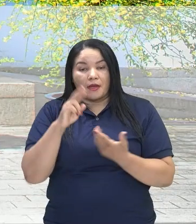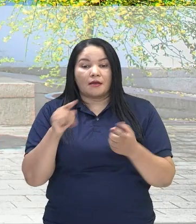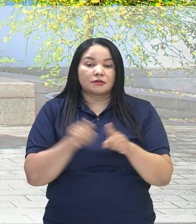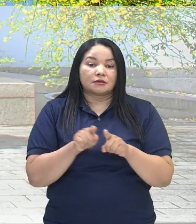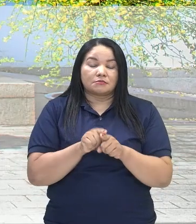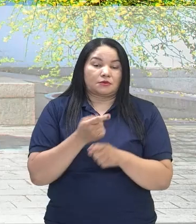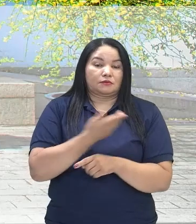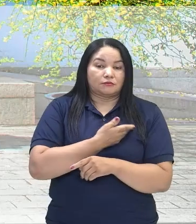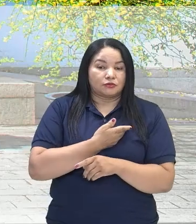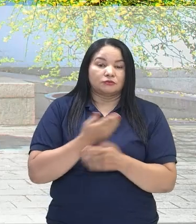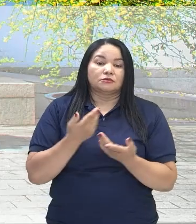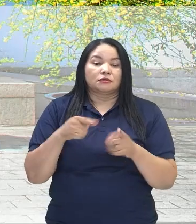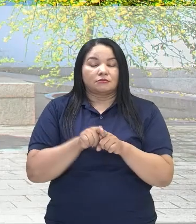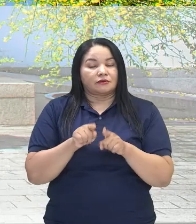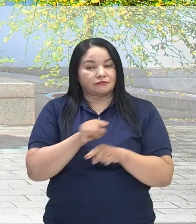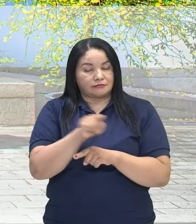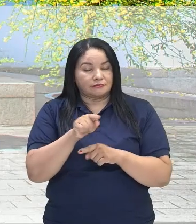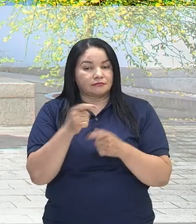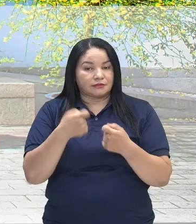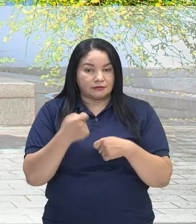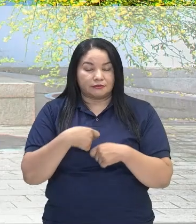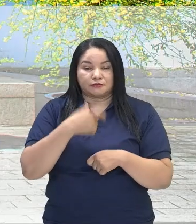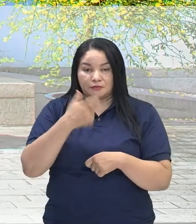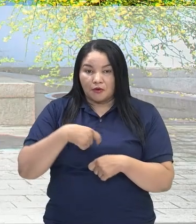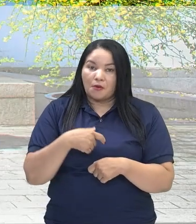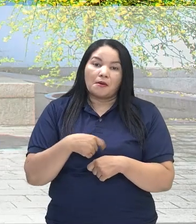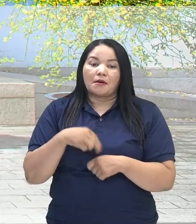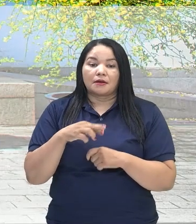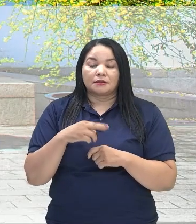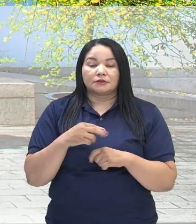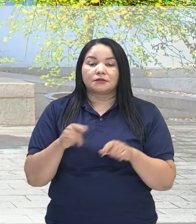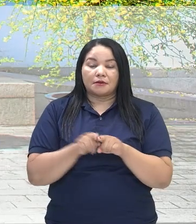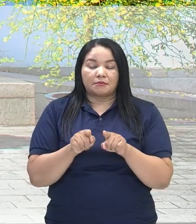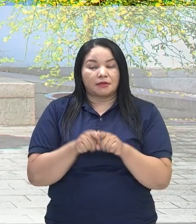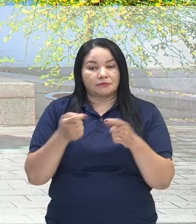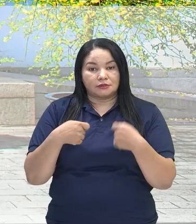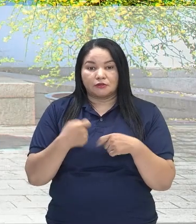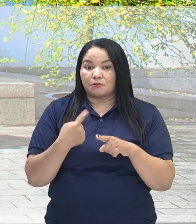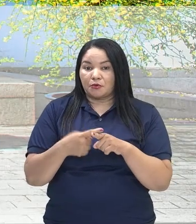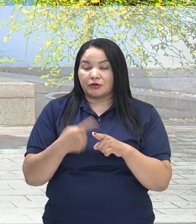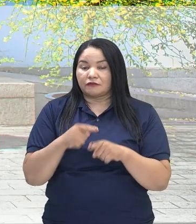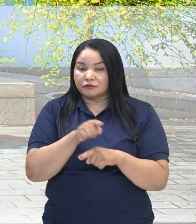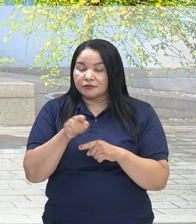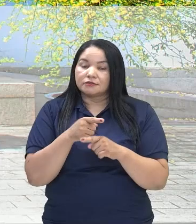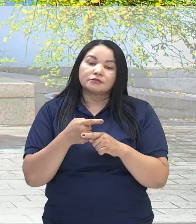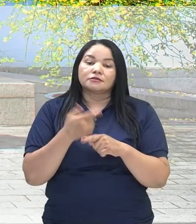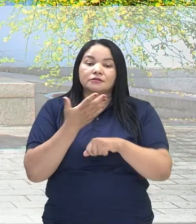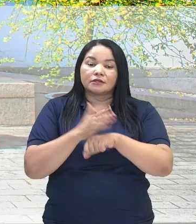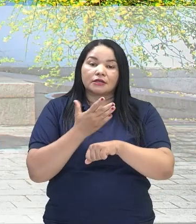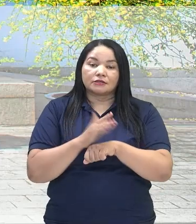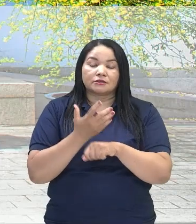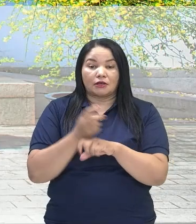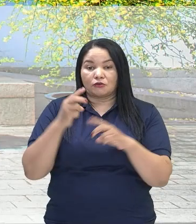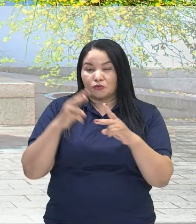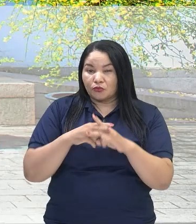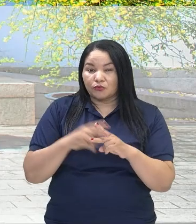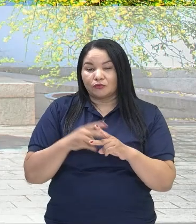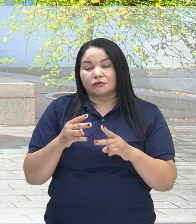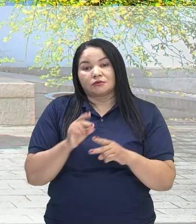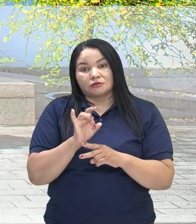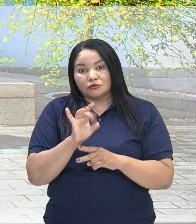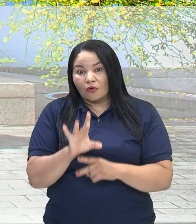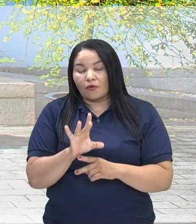né? Já que você está praticando uma arte marcial. Lembra que lá não ocorre a luta pela luta, né?